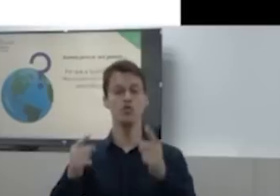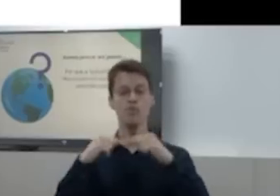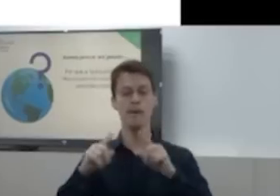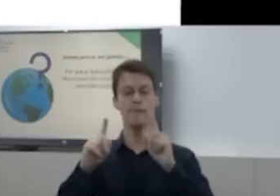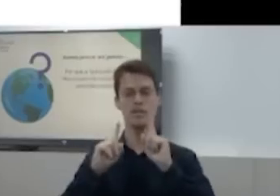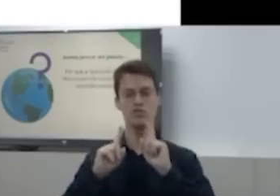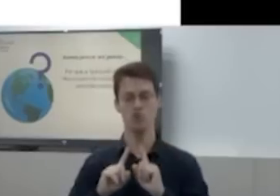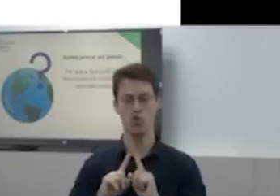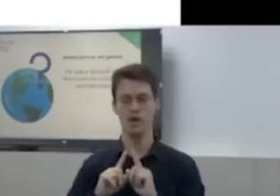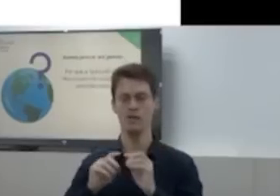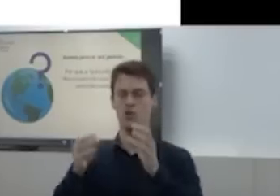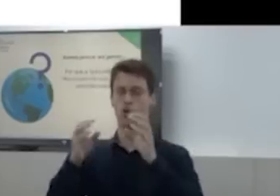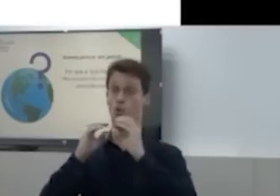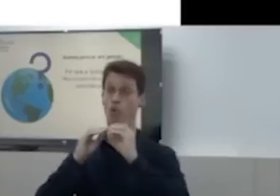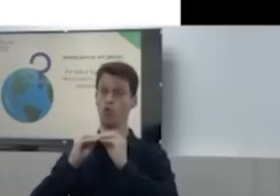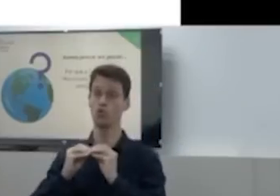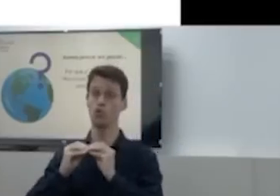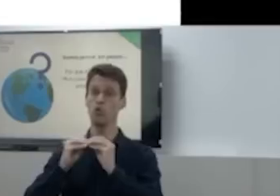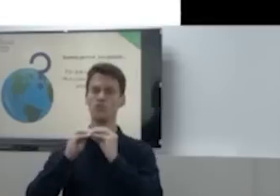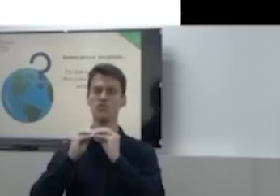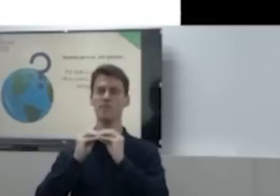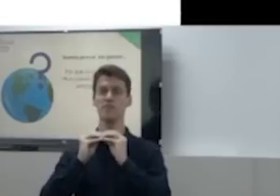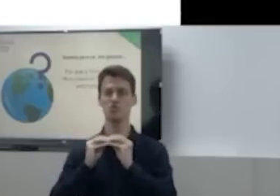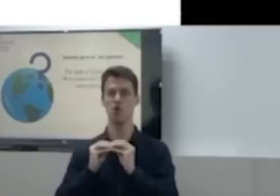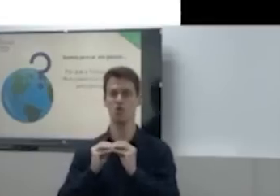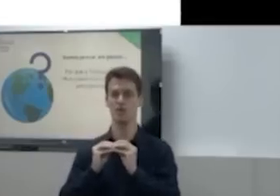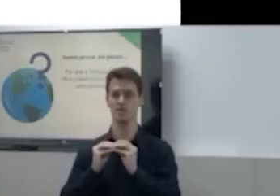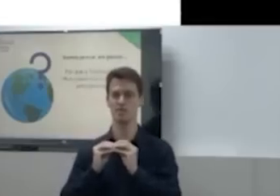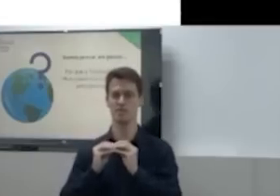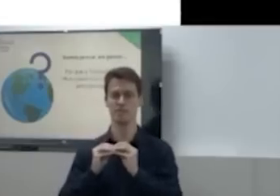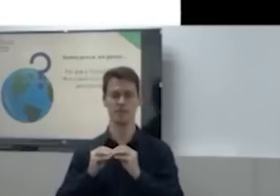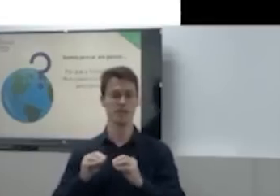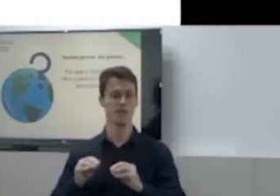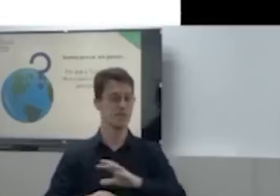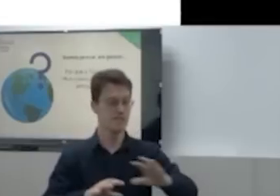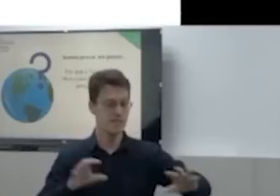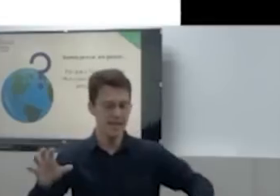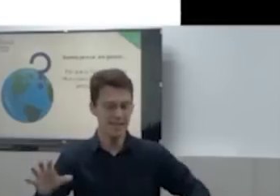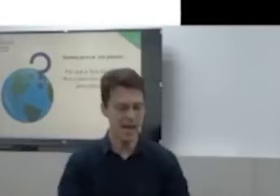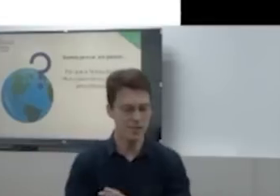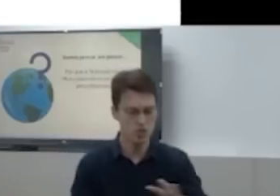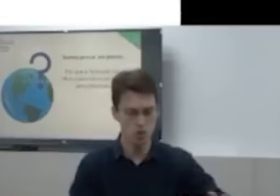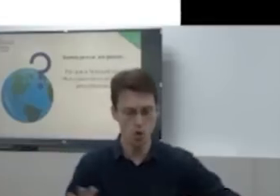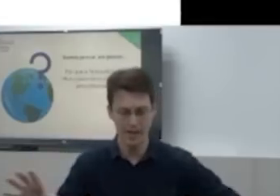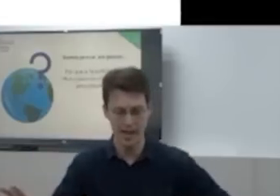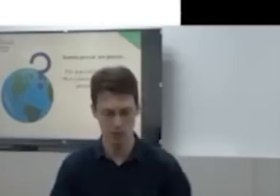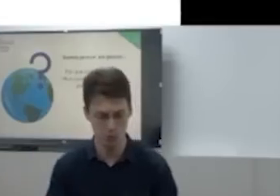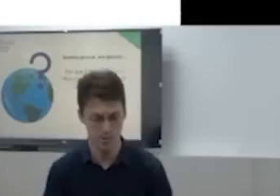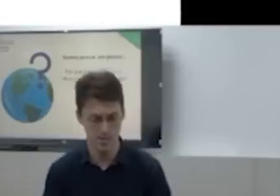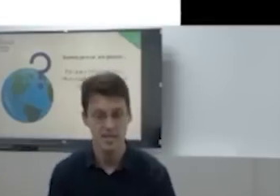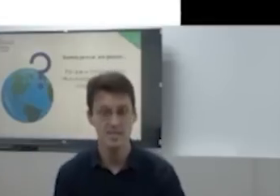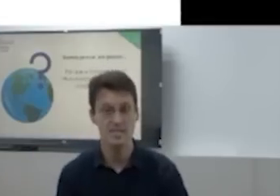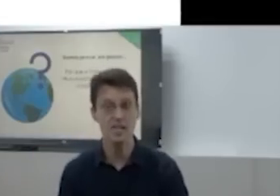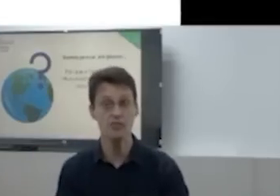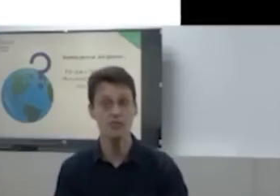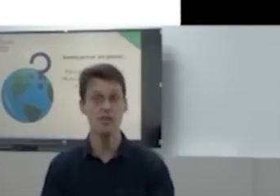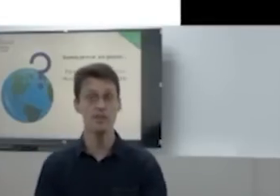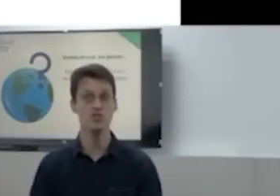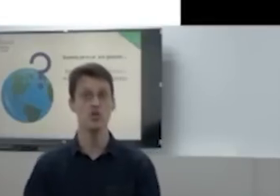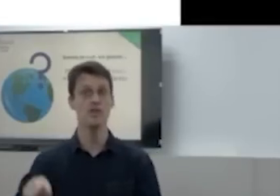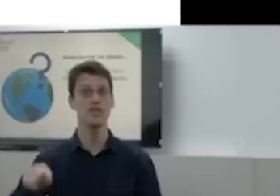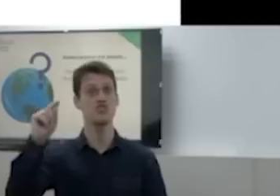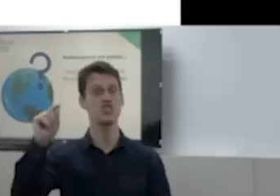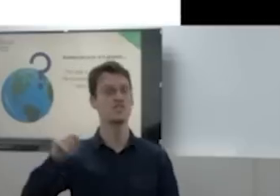Então, quando uma pessoa ou um grupo de pessoas, sem dados concretos,